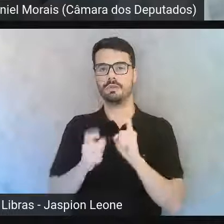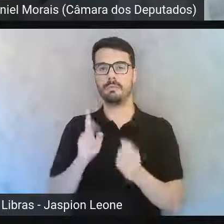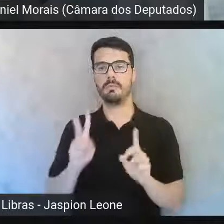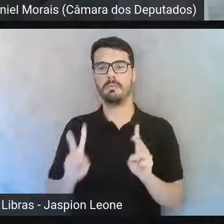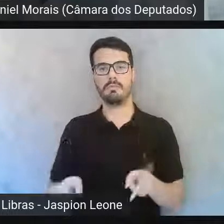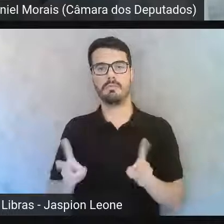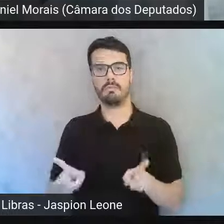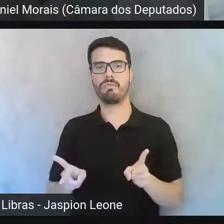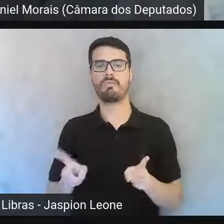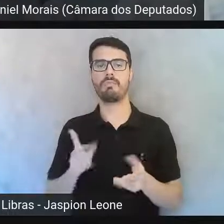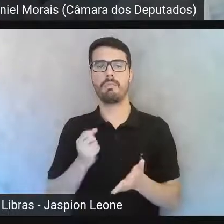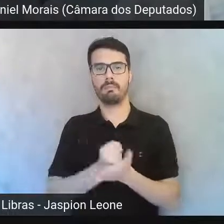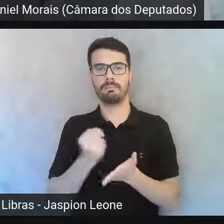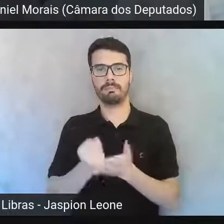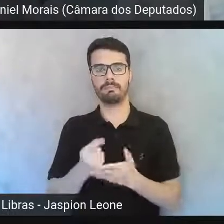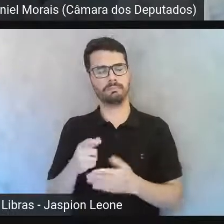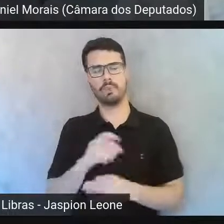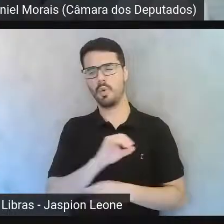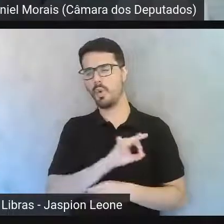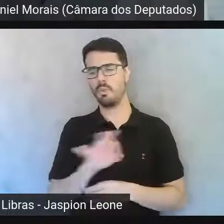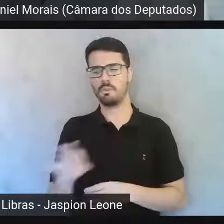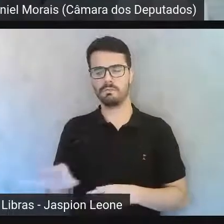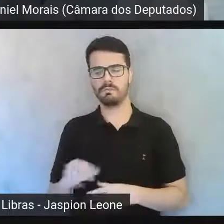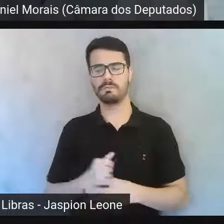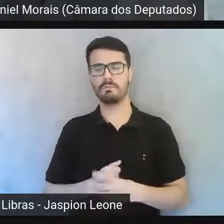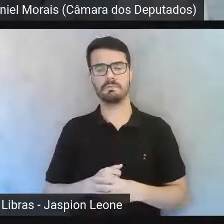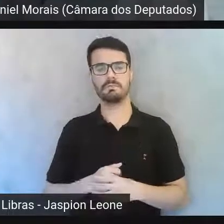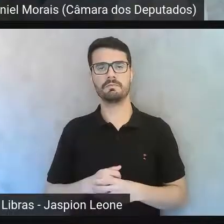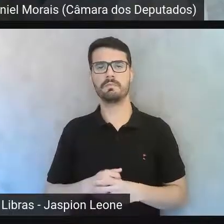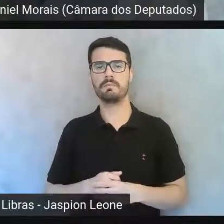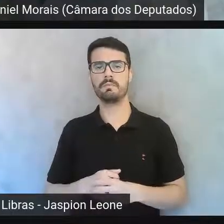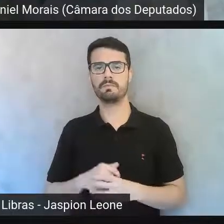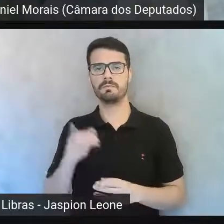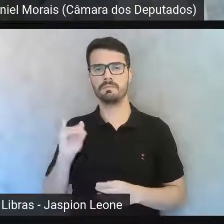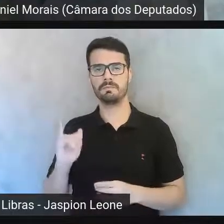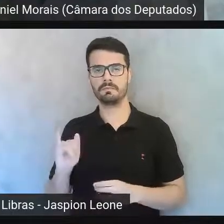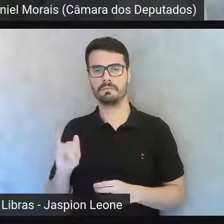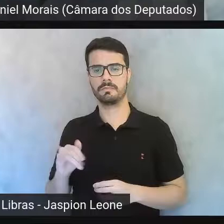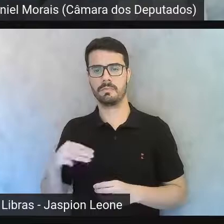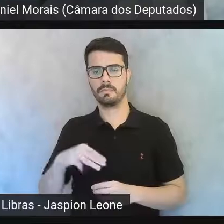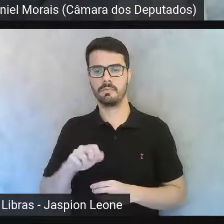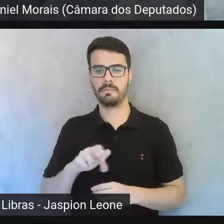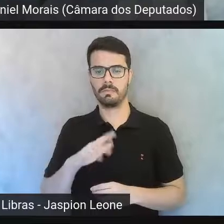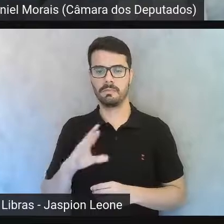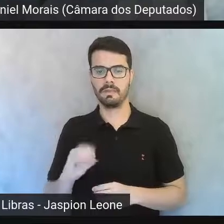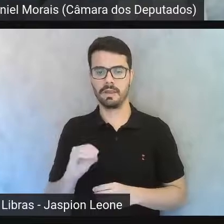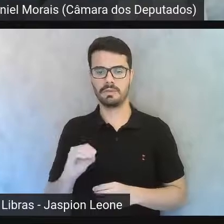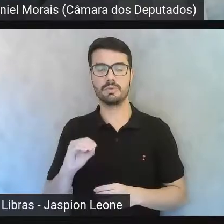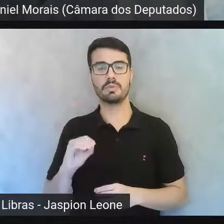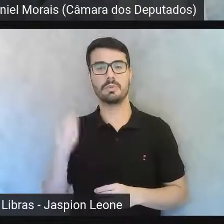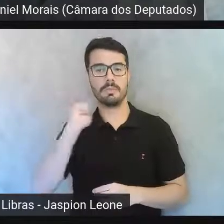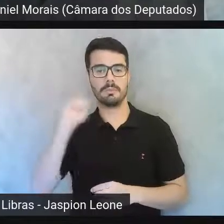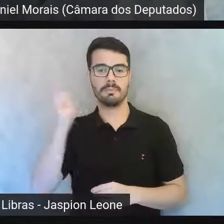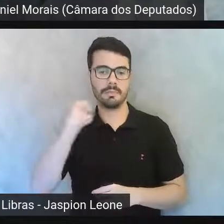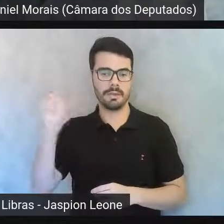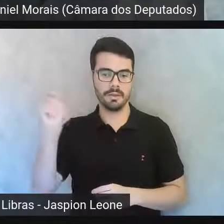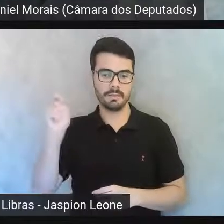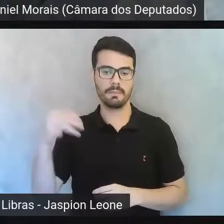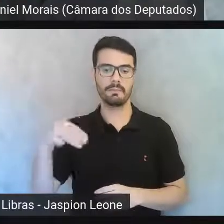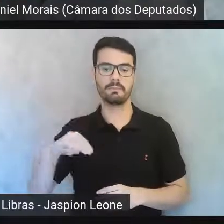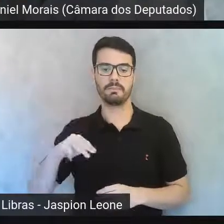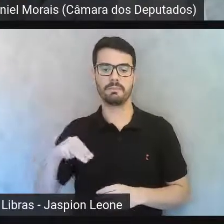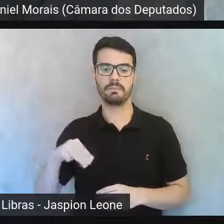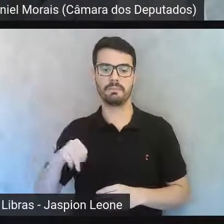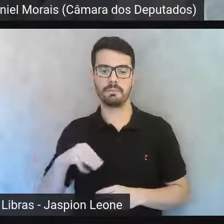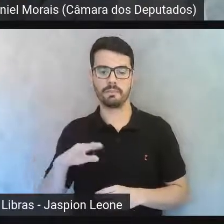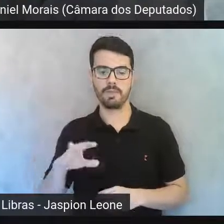de trabalho. Beleza. Vai fazer isso. Março, abril e maio. Só começa a reduzir a partir de